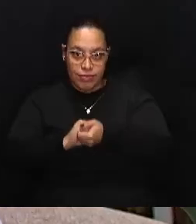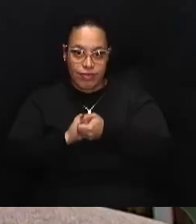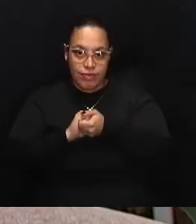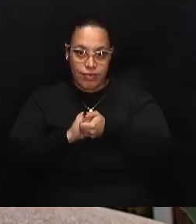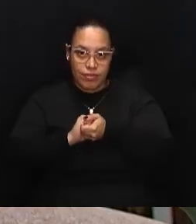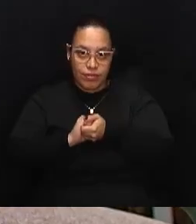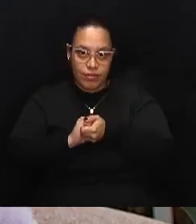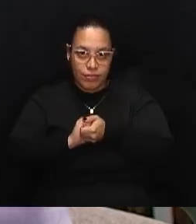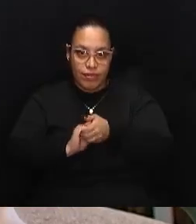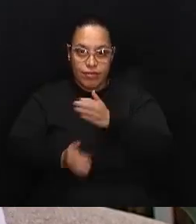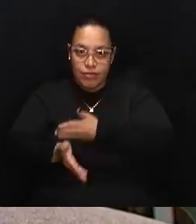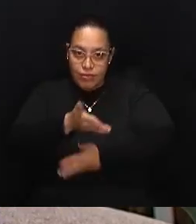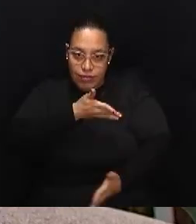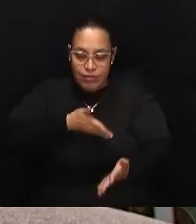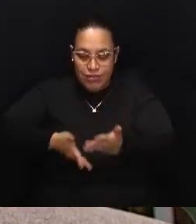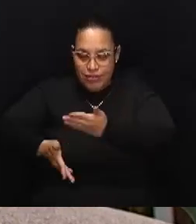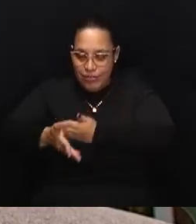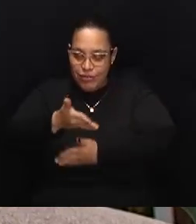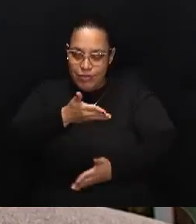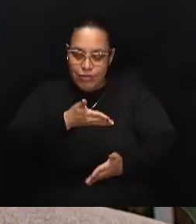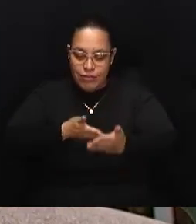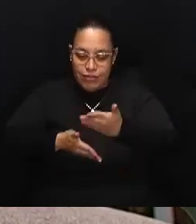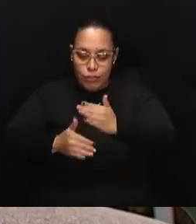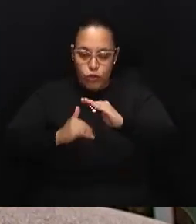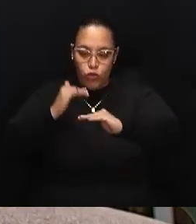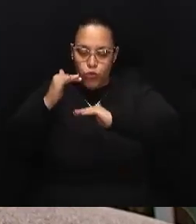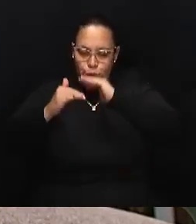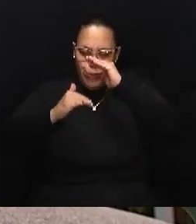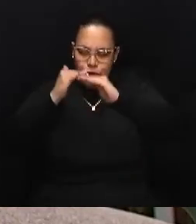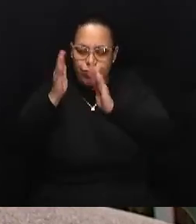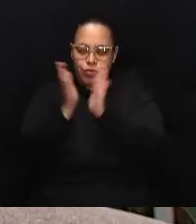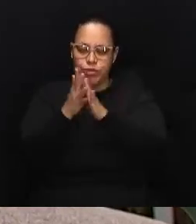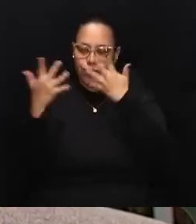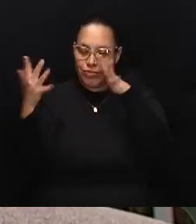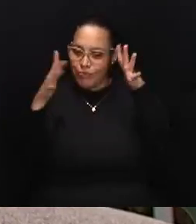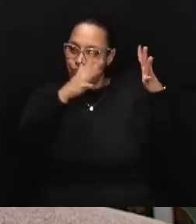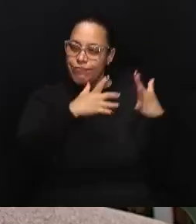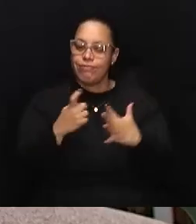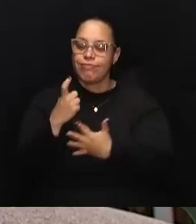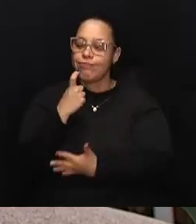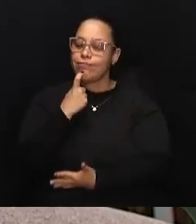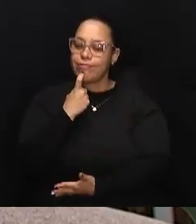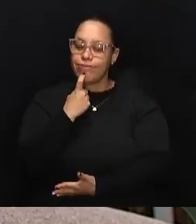estamos participando nessa evolução. Parabéns, Campinas,